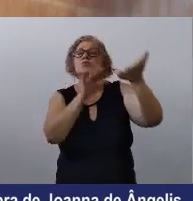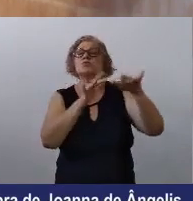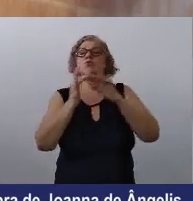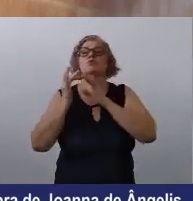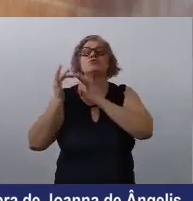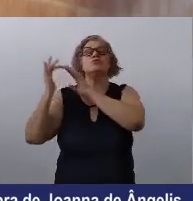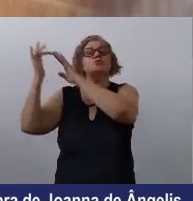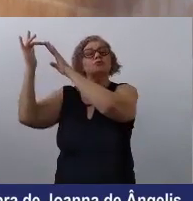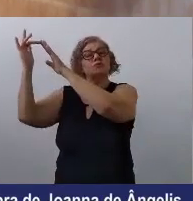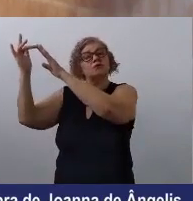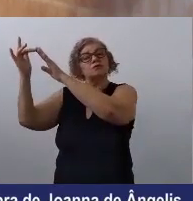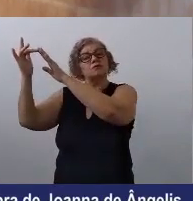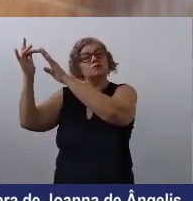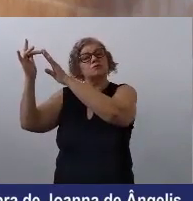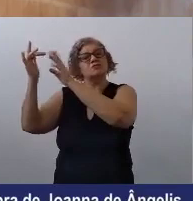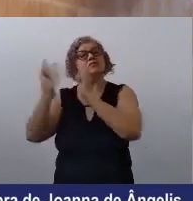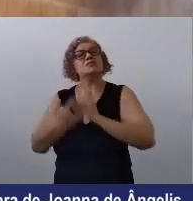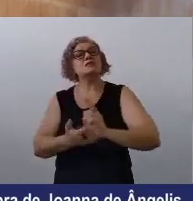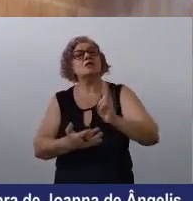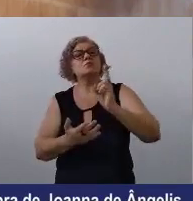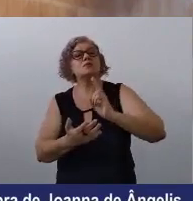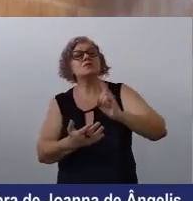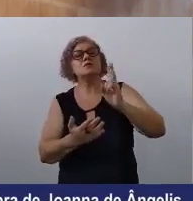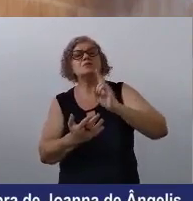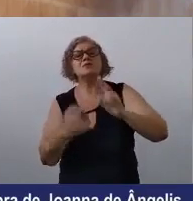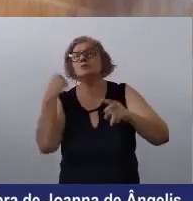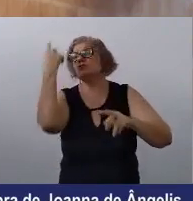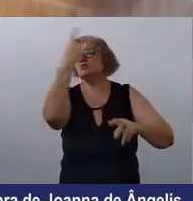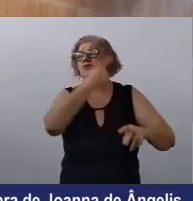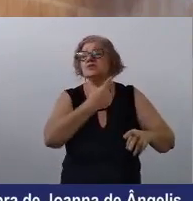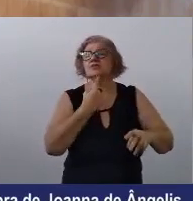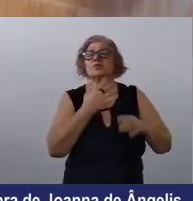E nós nos vinculamos a Ele em todos os momentos,